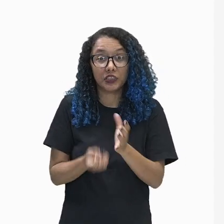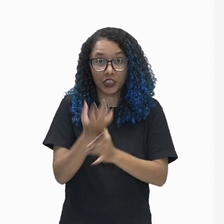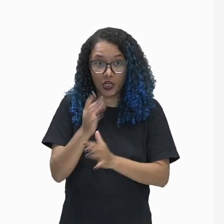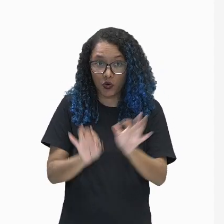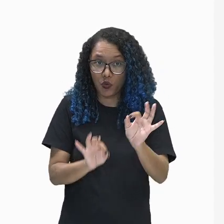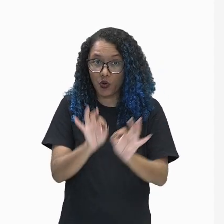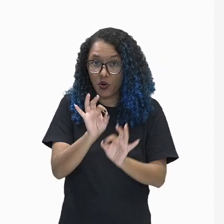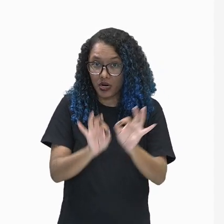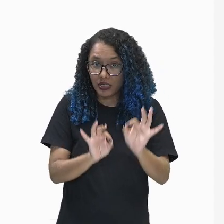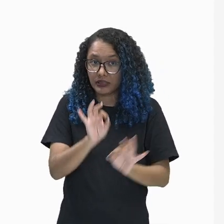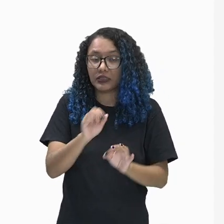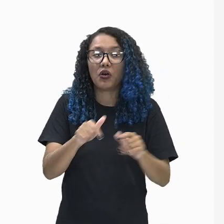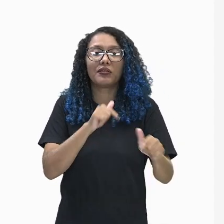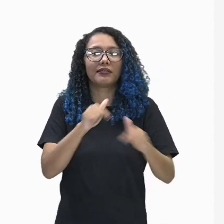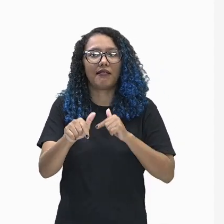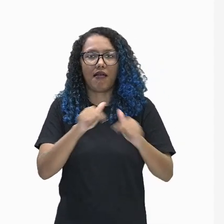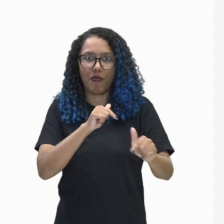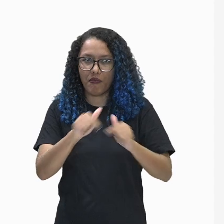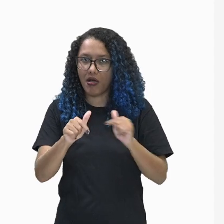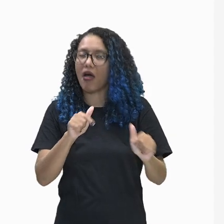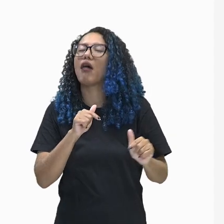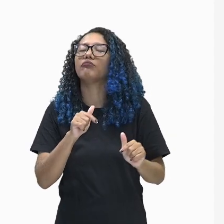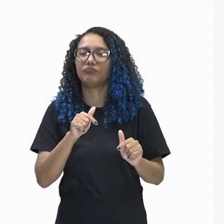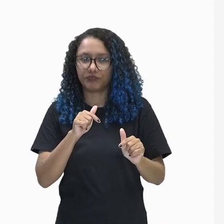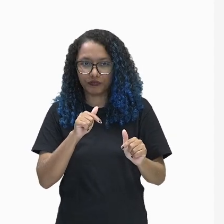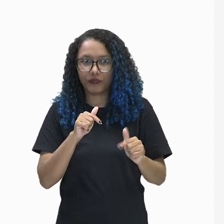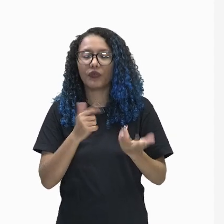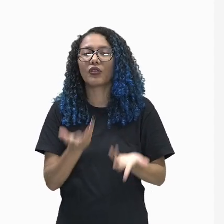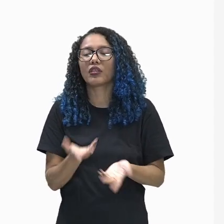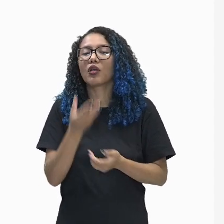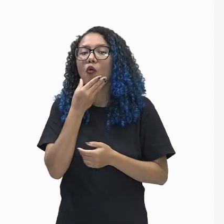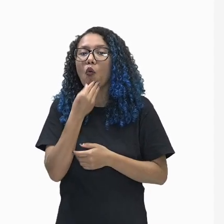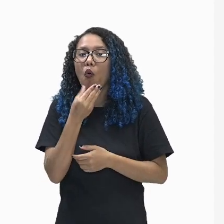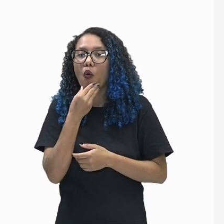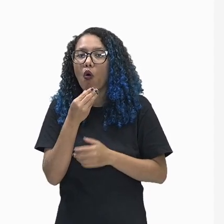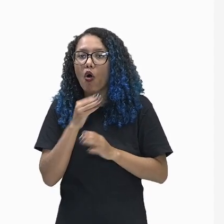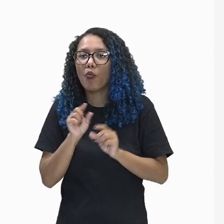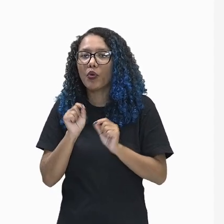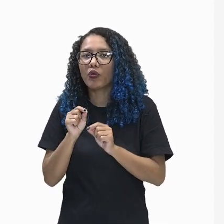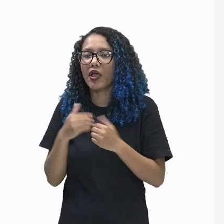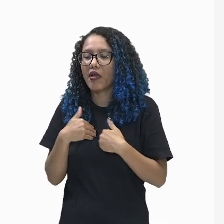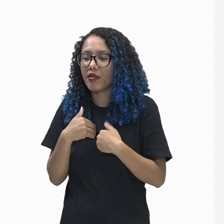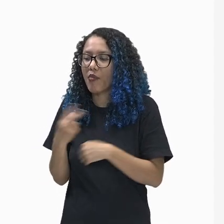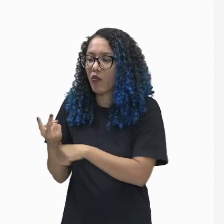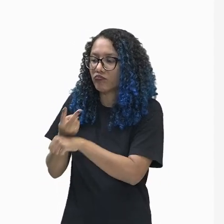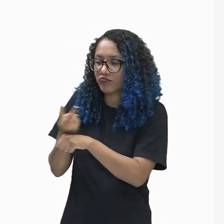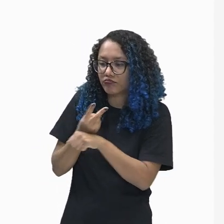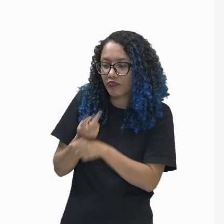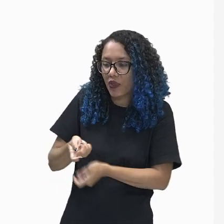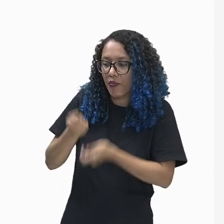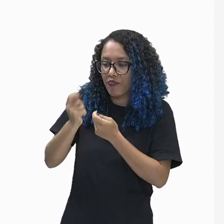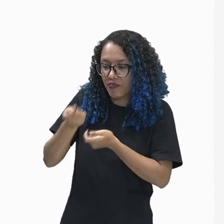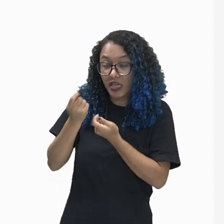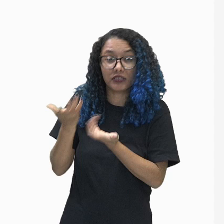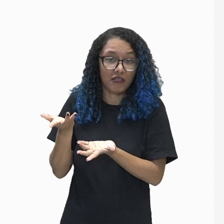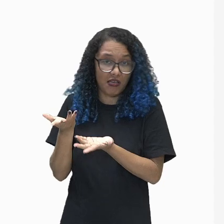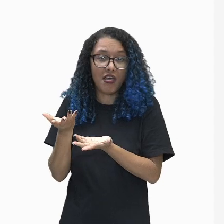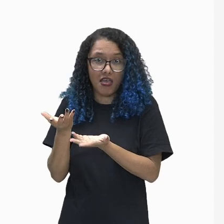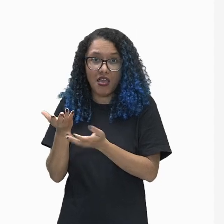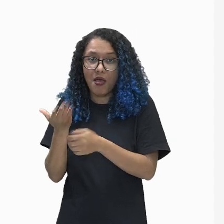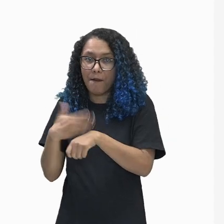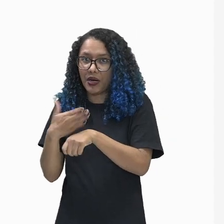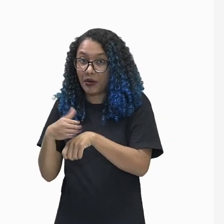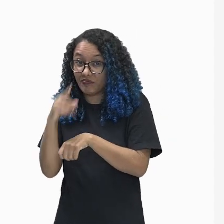organização do trabalho. Os homens se encarregavam da caça e da pesca, tarefas mais arriscadas e